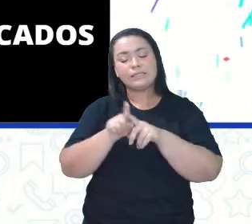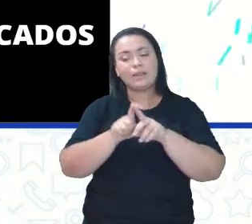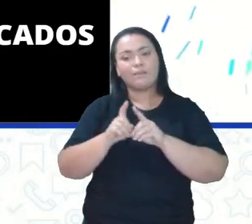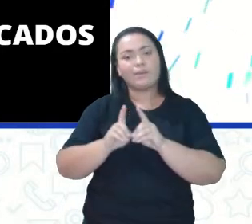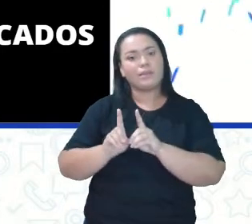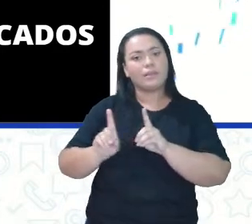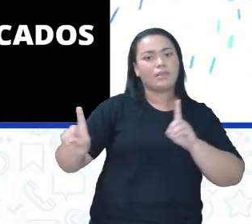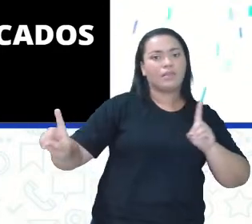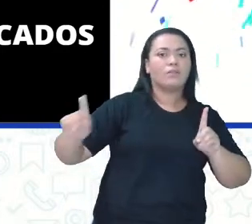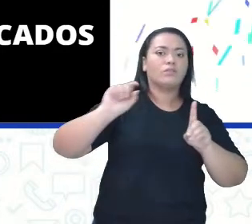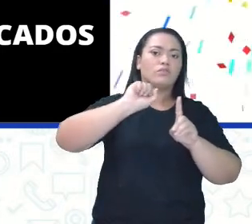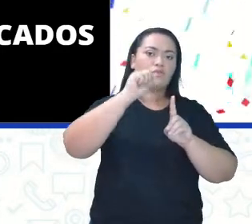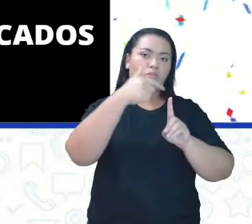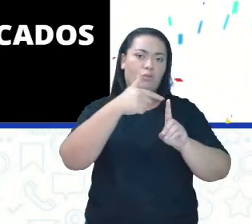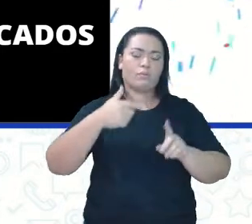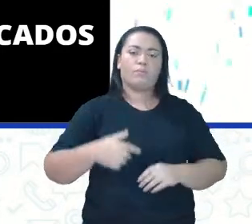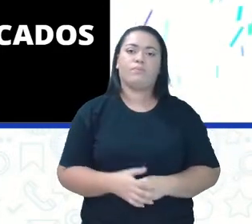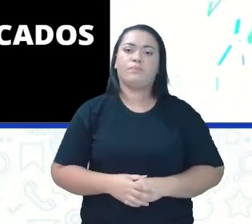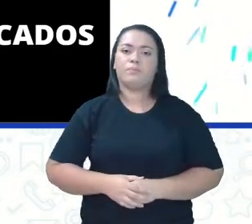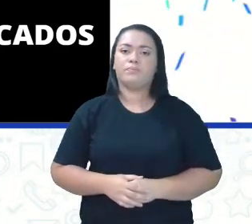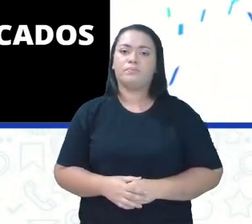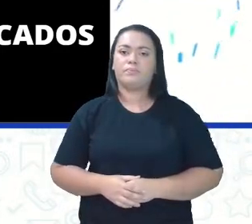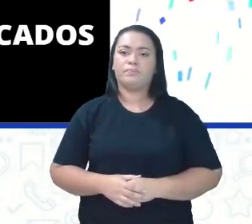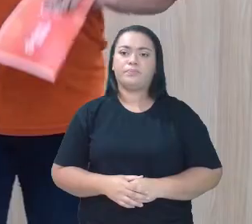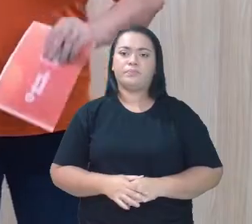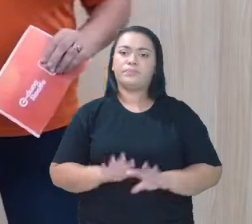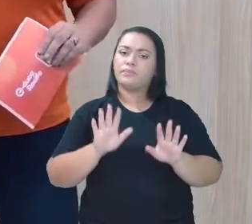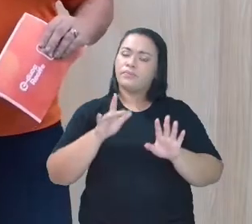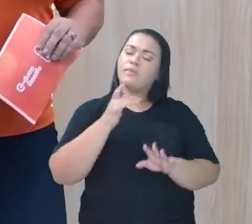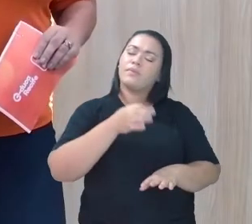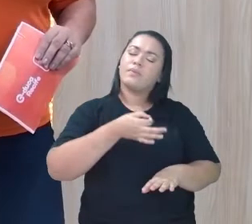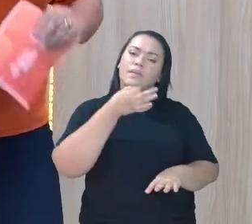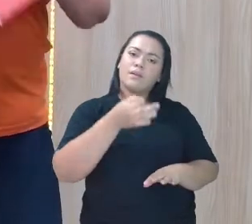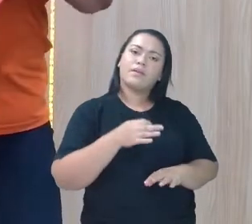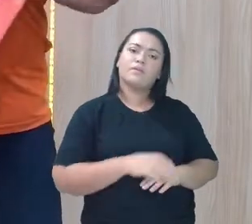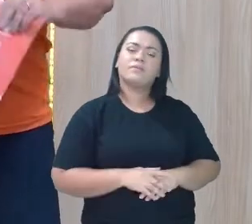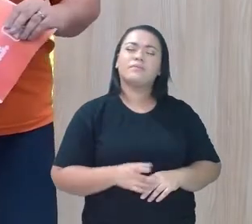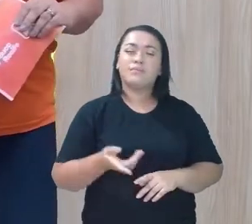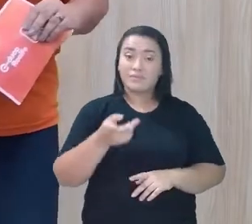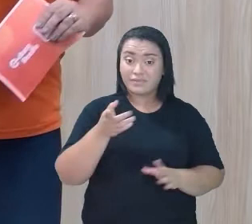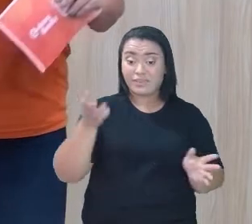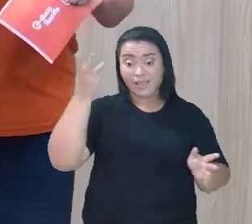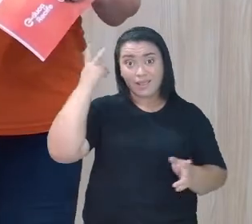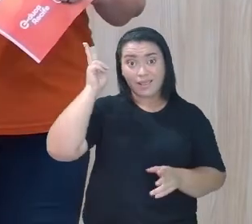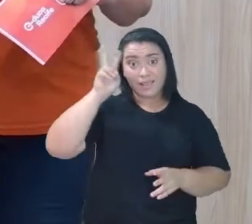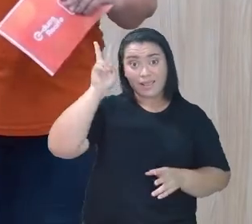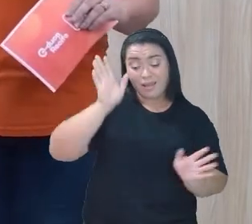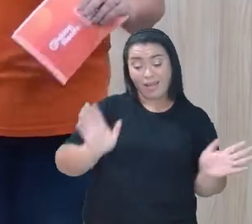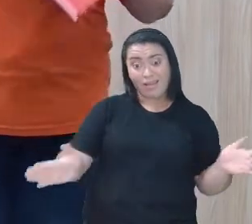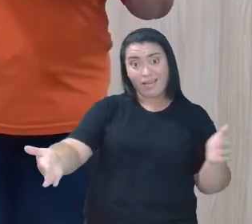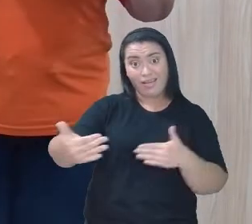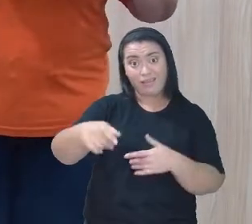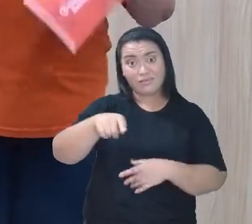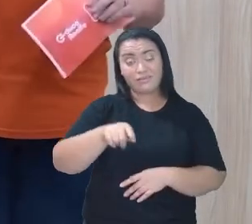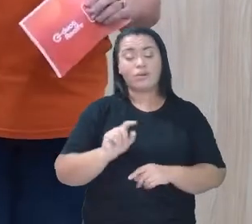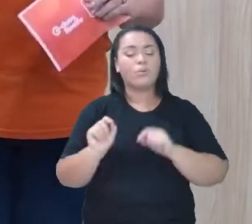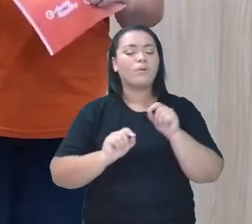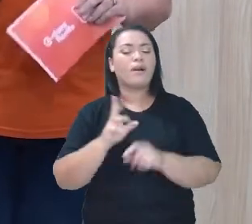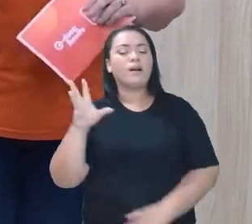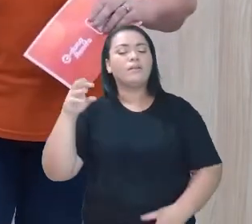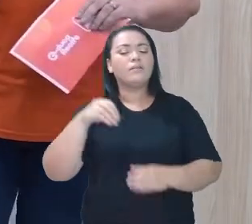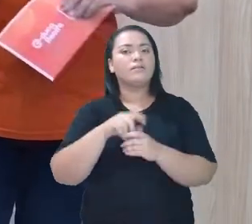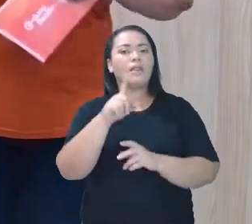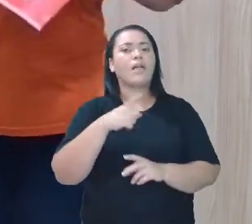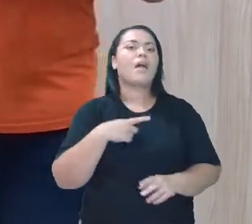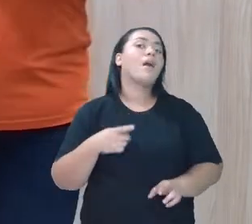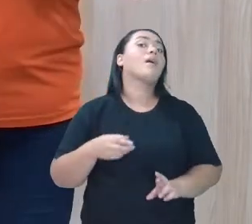distantes do Sol. Vou dar mais uma dica em relação àquela caixa. Eu disse para vocês que o que tem dentro é